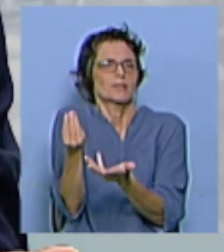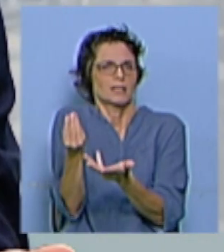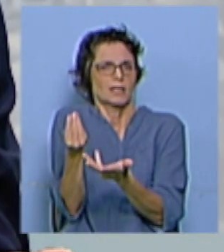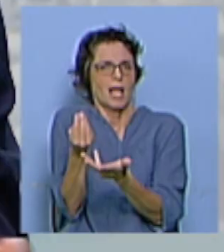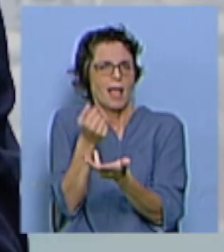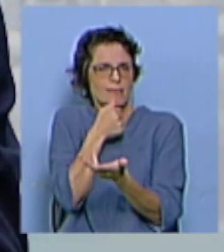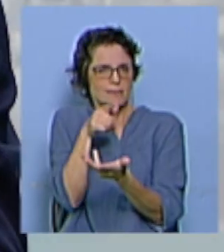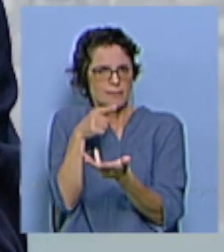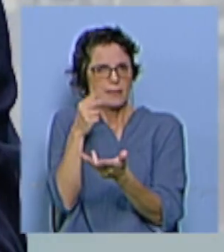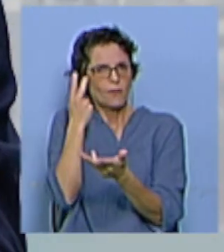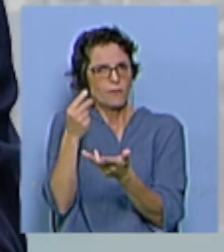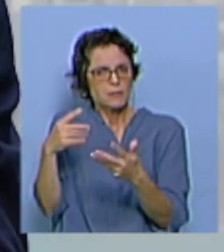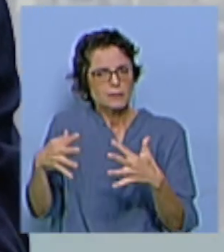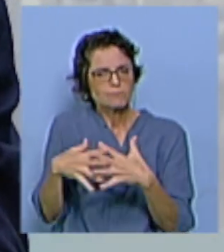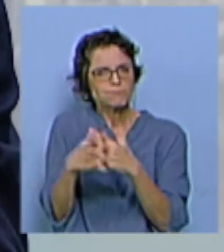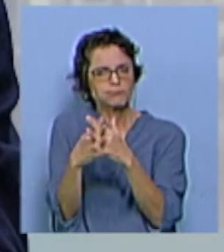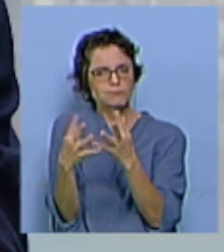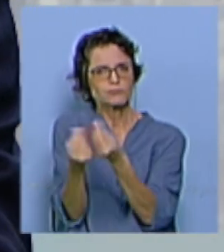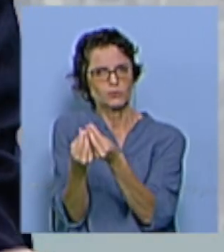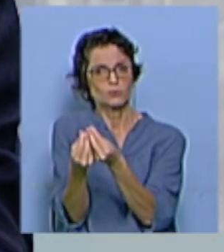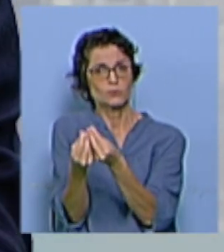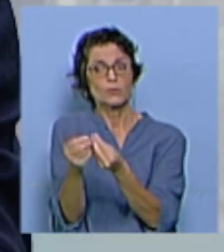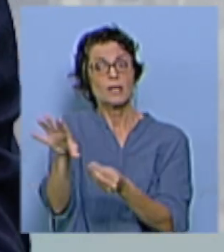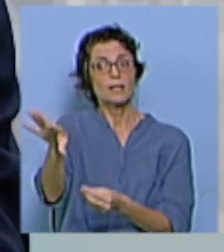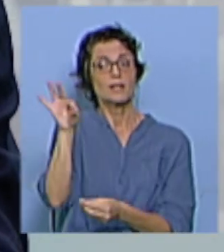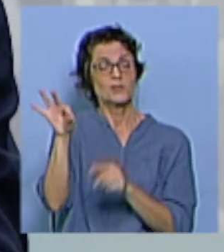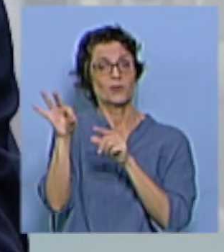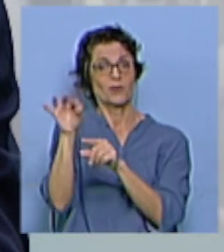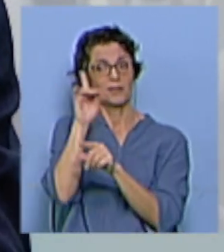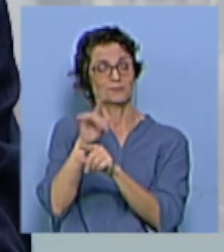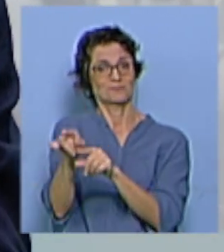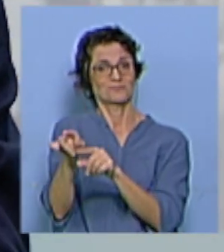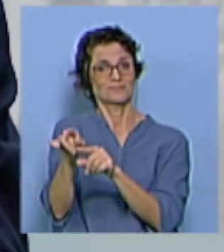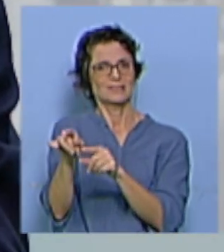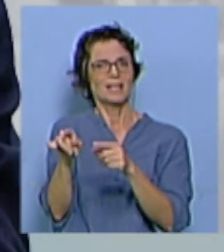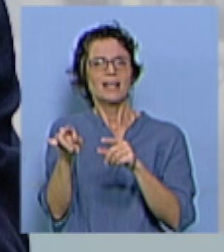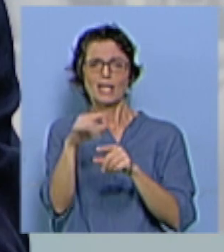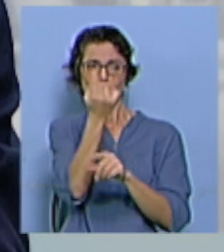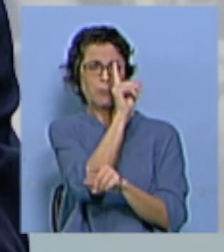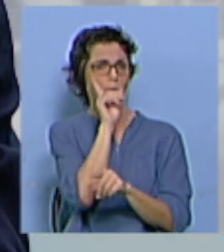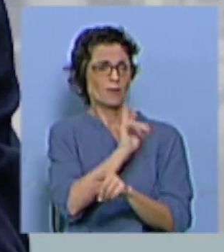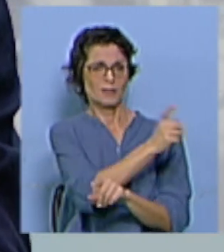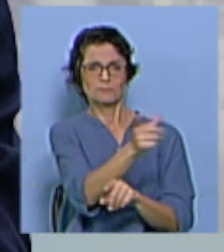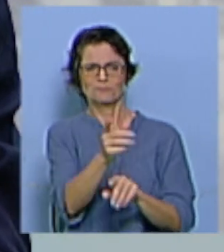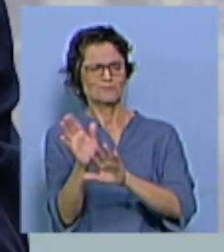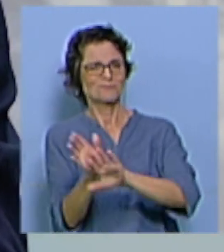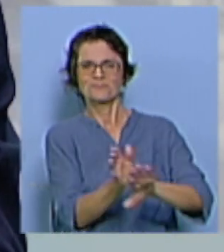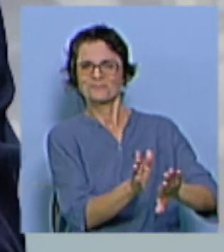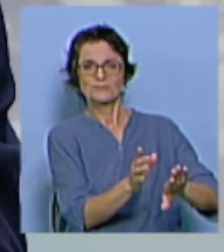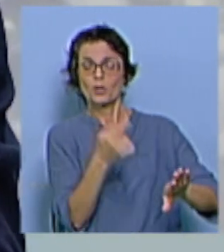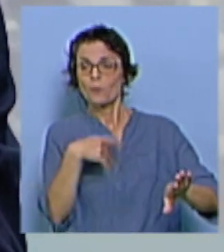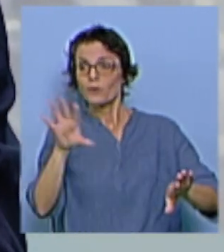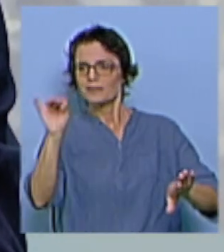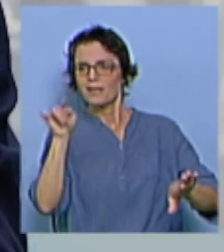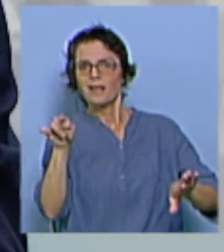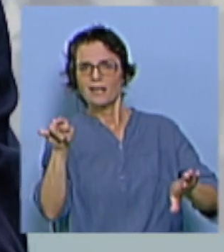constituir uma vida com ela, está a escolhê-la e a renunciar a todas as outras, porque aquela é a mulher, a rapariga com